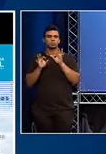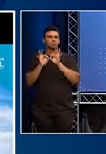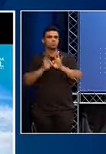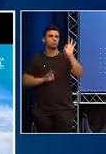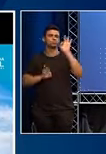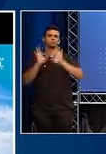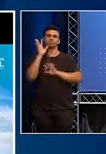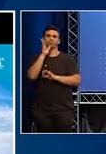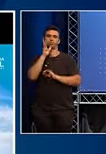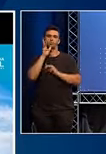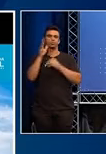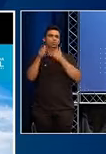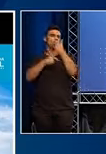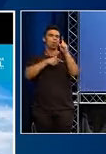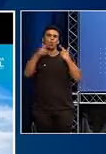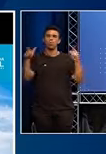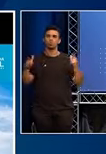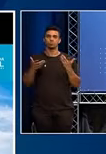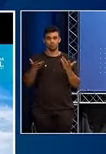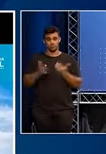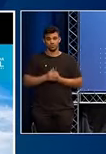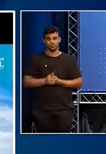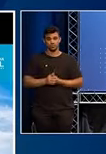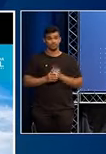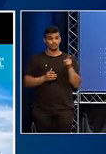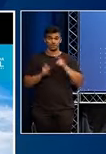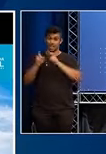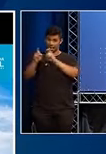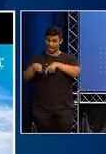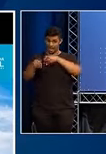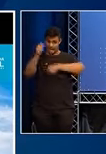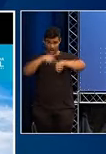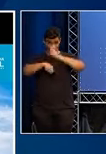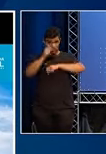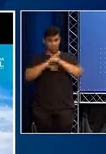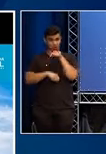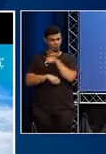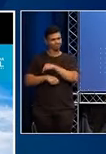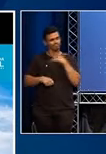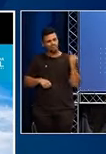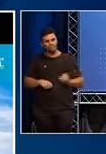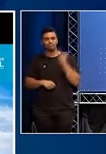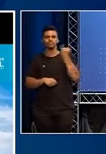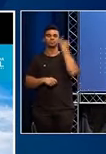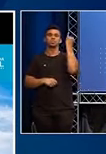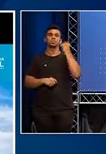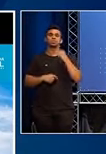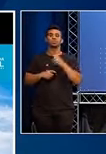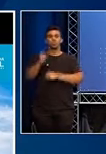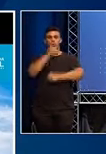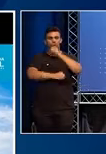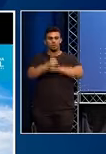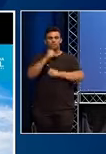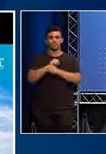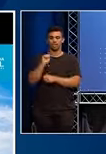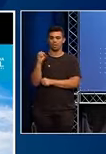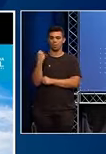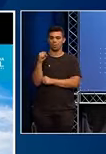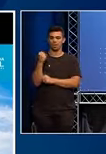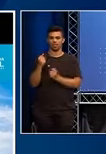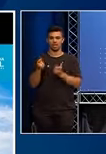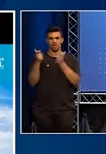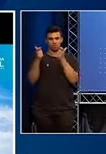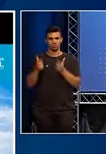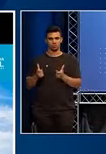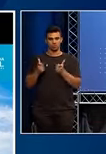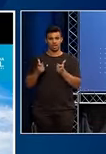favor? Esse do agronegócio é importante. Nós éramos, até um ano atrás, o 8º banco no agronegócio.